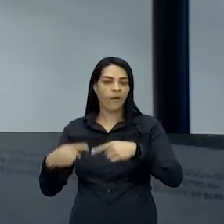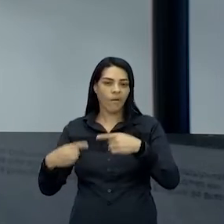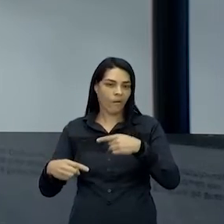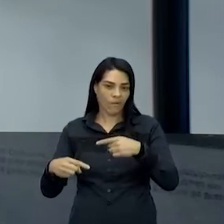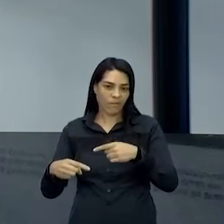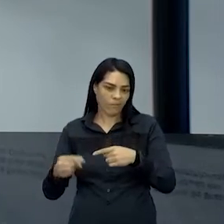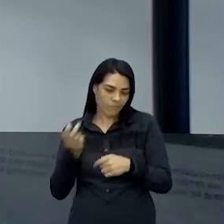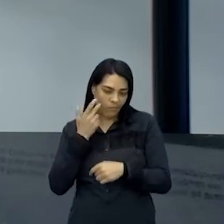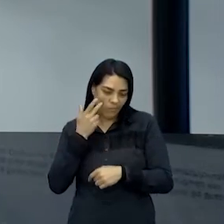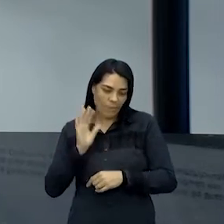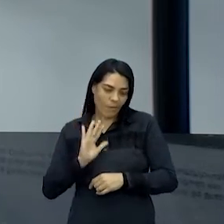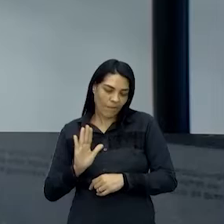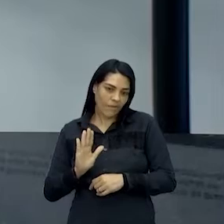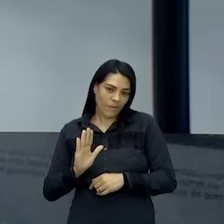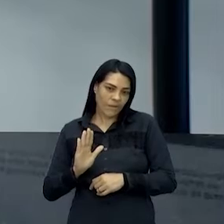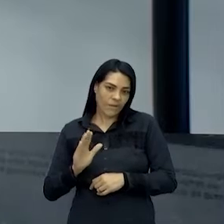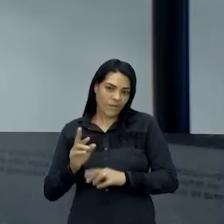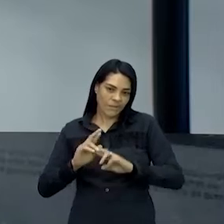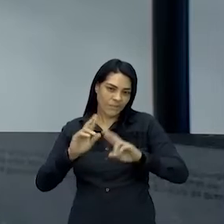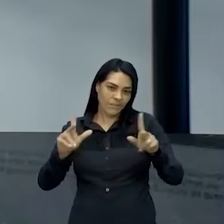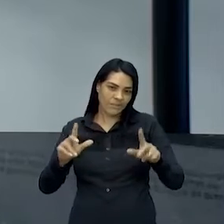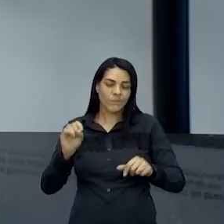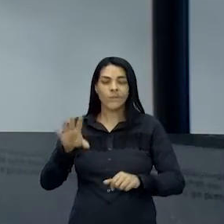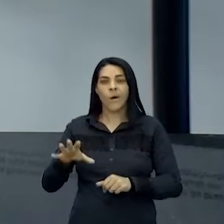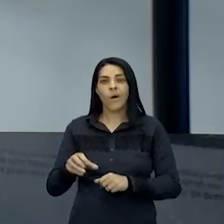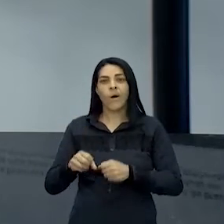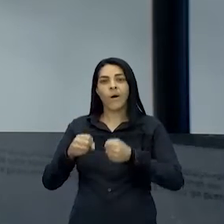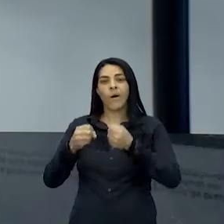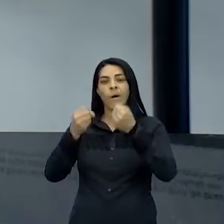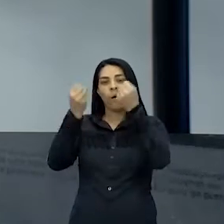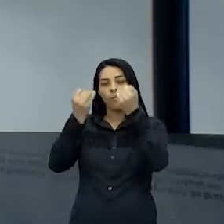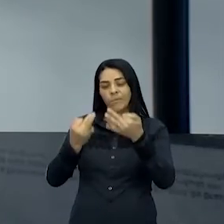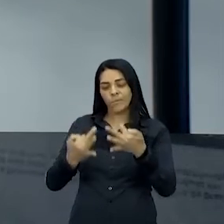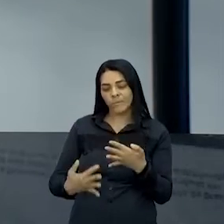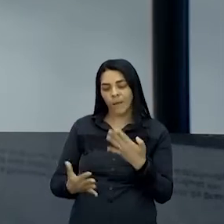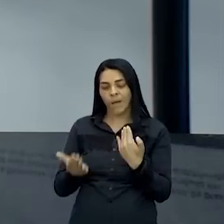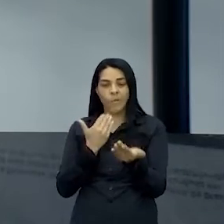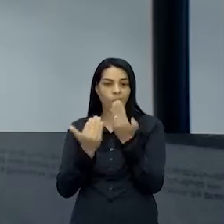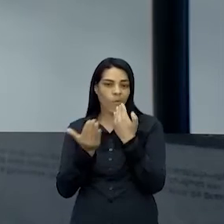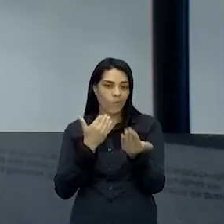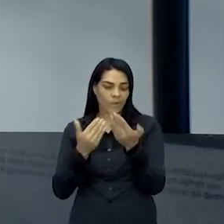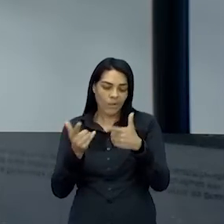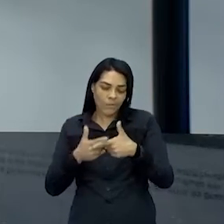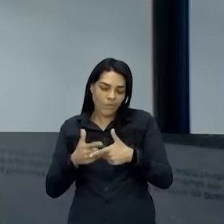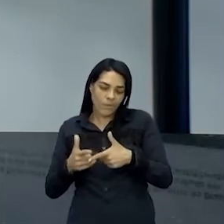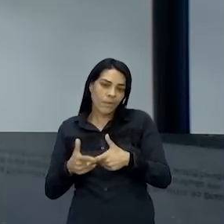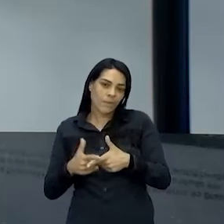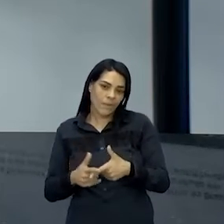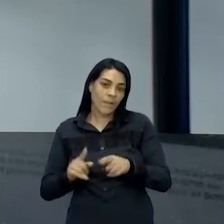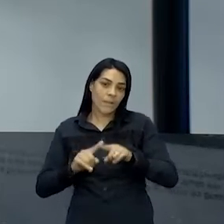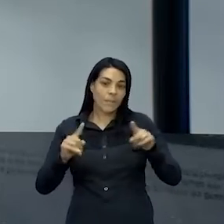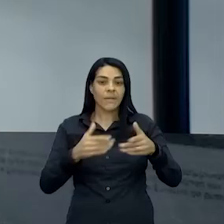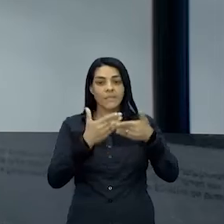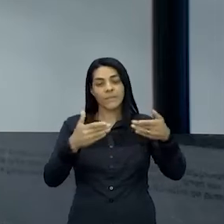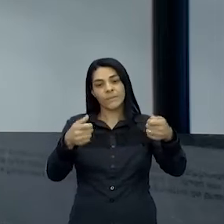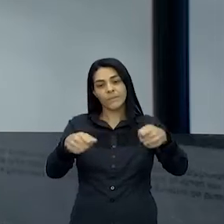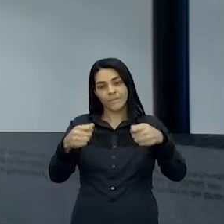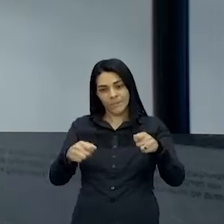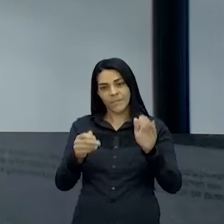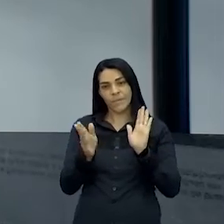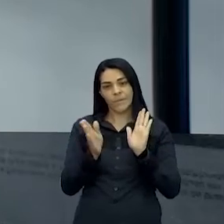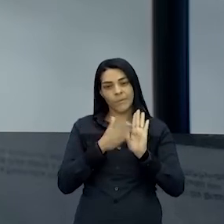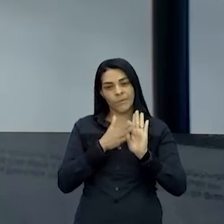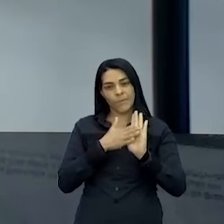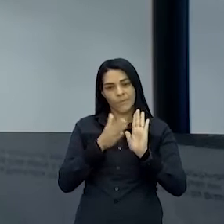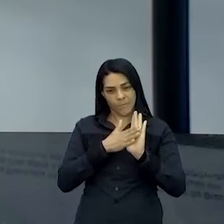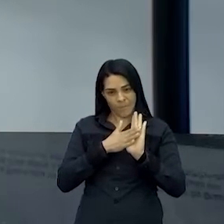bem? Então a gente não vai ficar só comentando os problemas e falando a respeito deles. Nós também precisamos propor